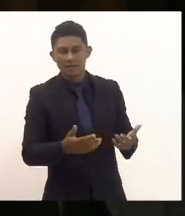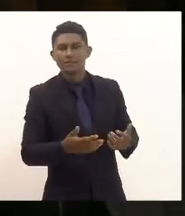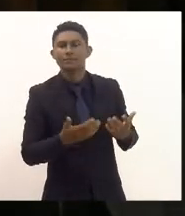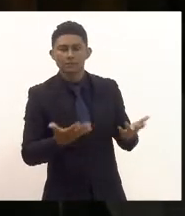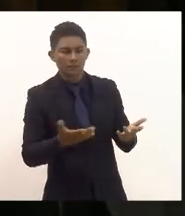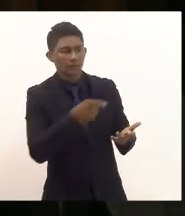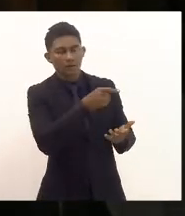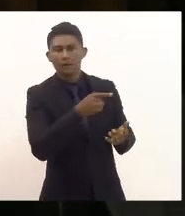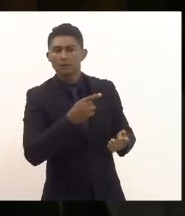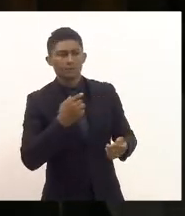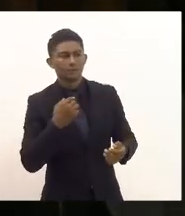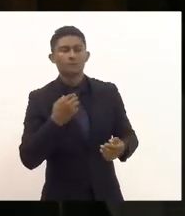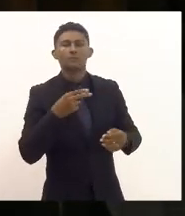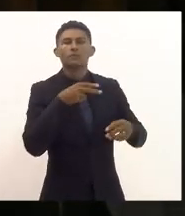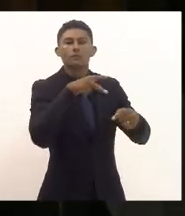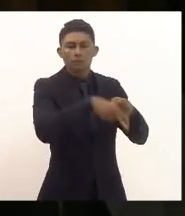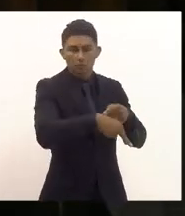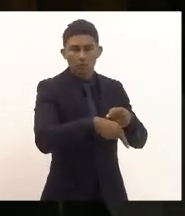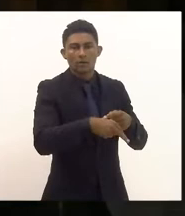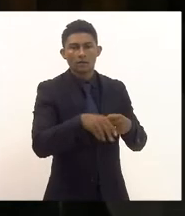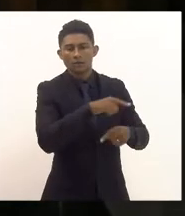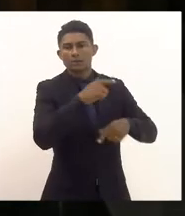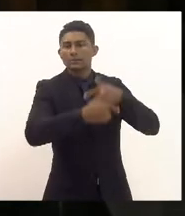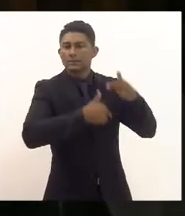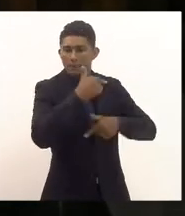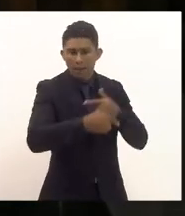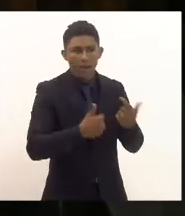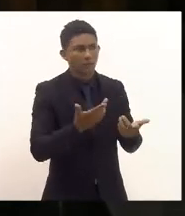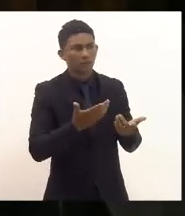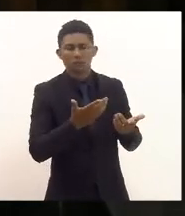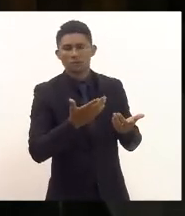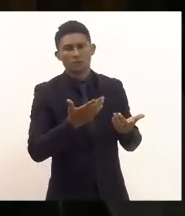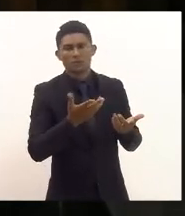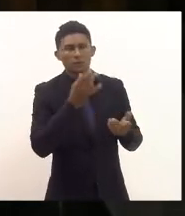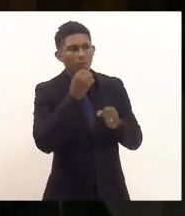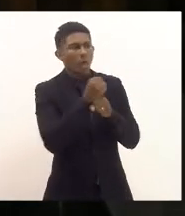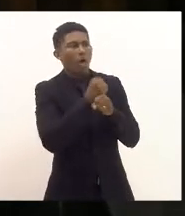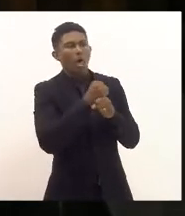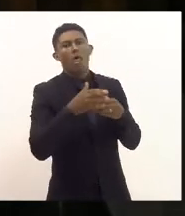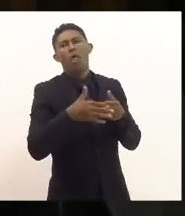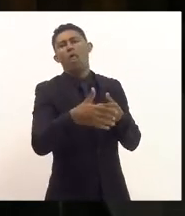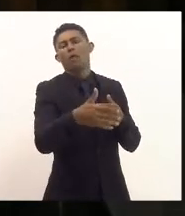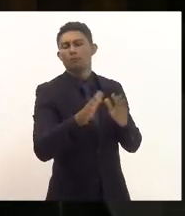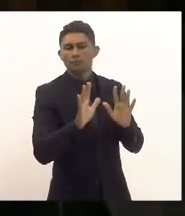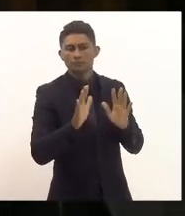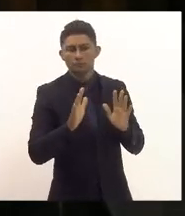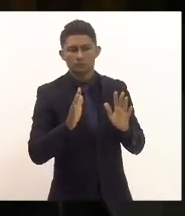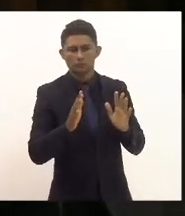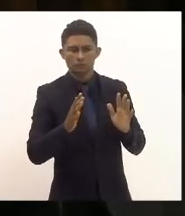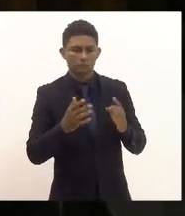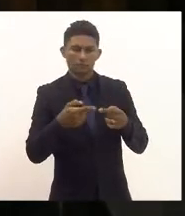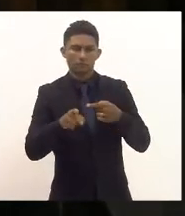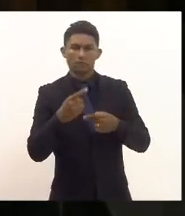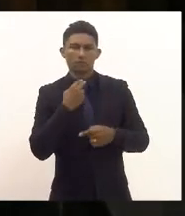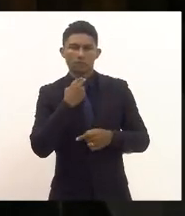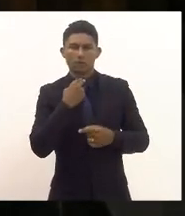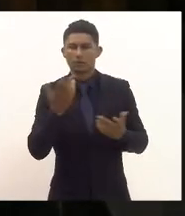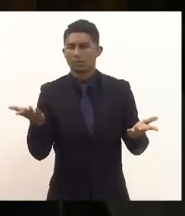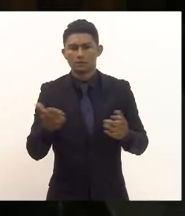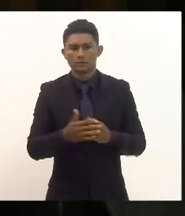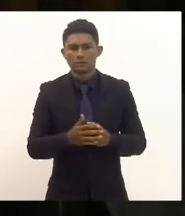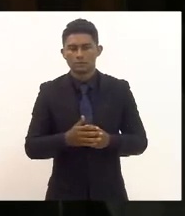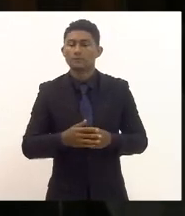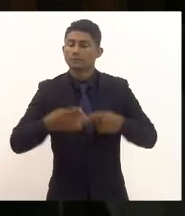não vai se sentir na obrigação de prestar um bom serviço não está longe de ser uma garantia da função e a gente precisa